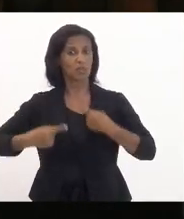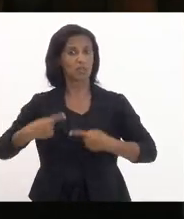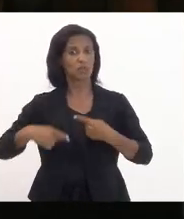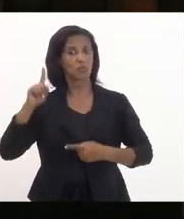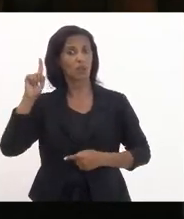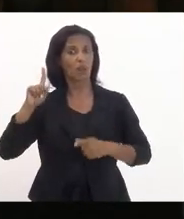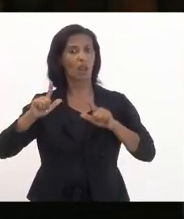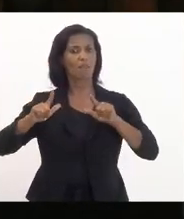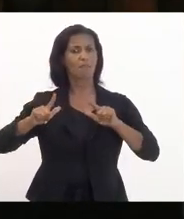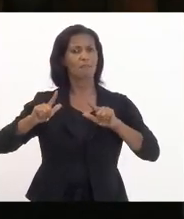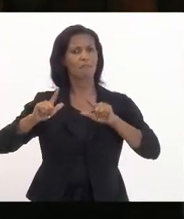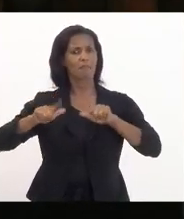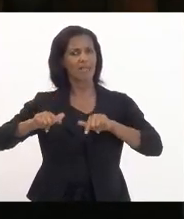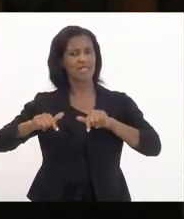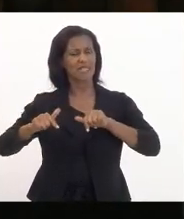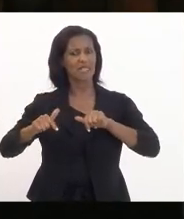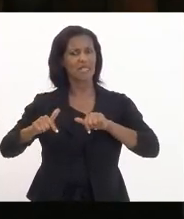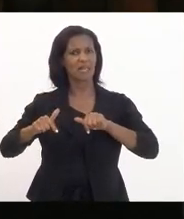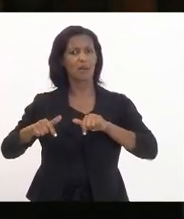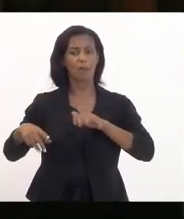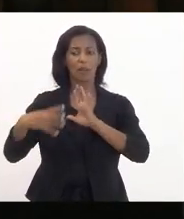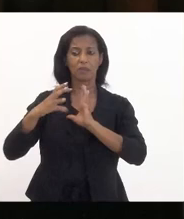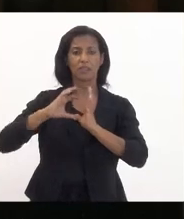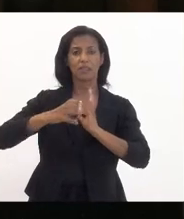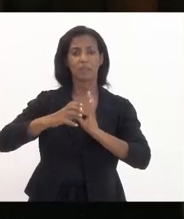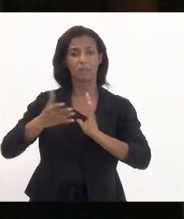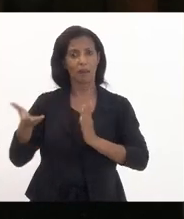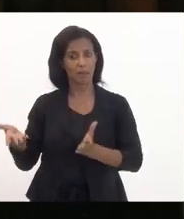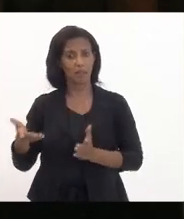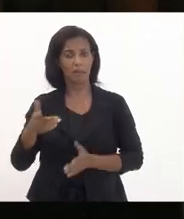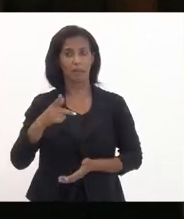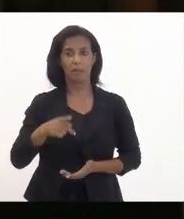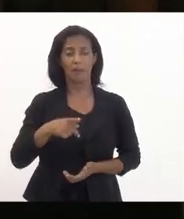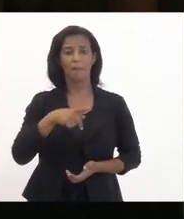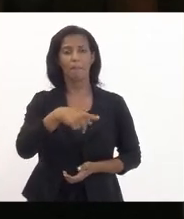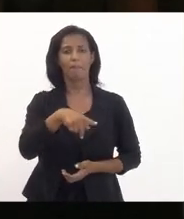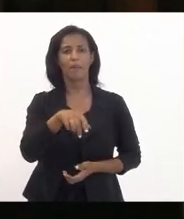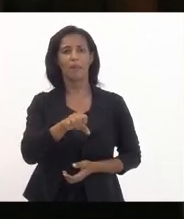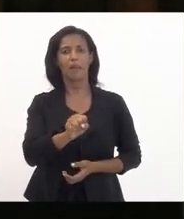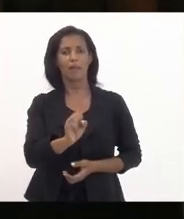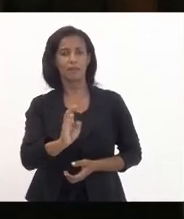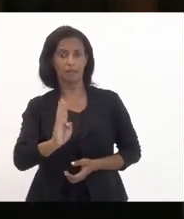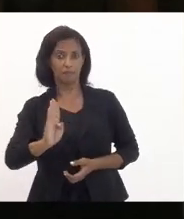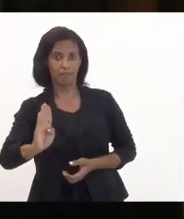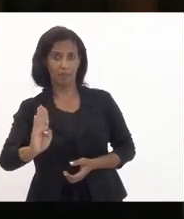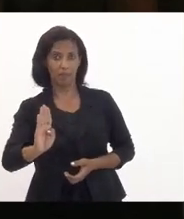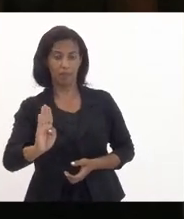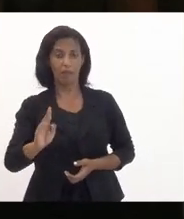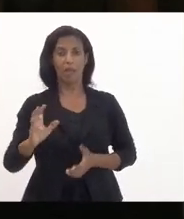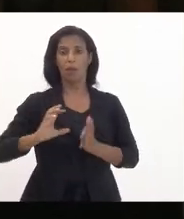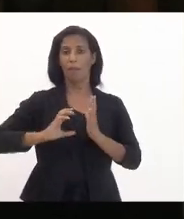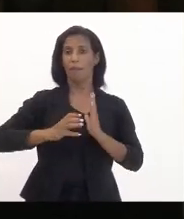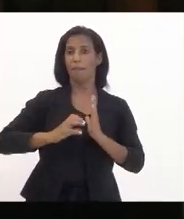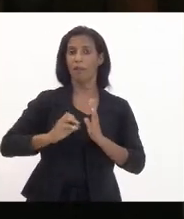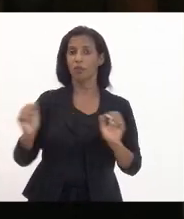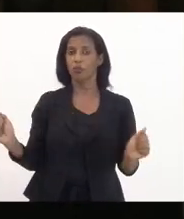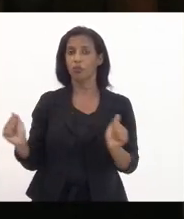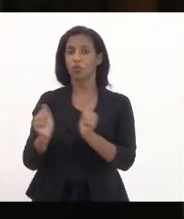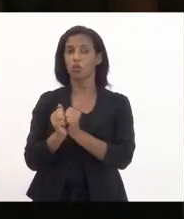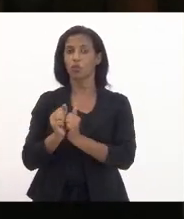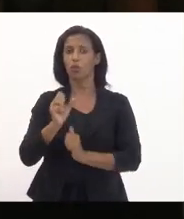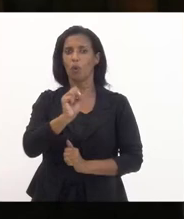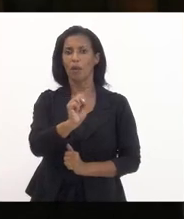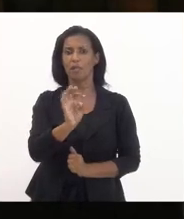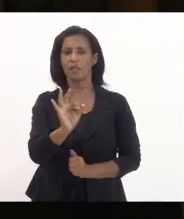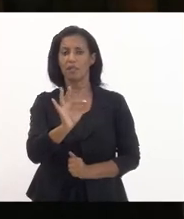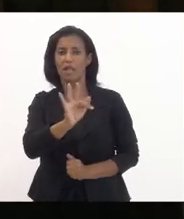Brasília, promovido por esses partidos. Quero dizer que o PSB, do nome aos bois, foi o partido que, junto ao Supremo Tribunal